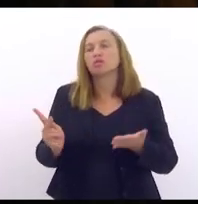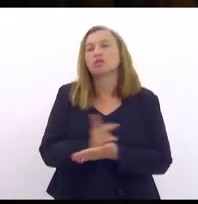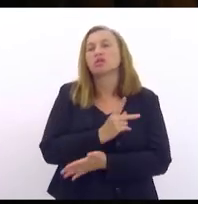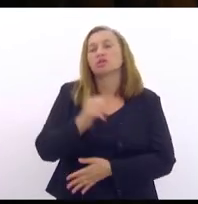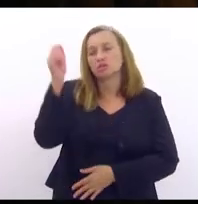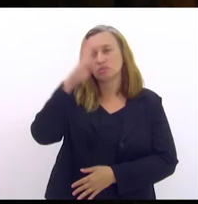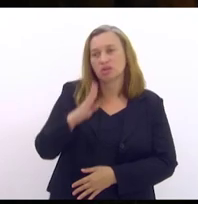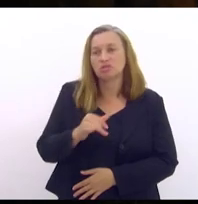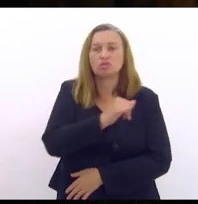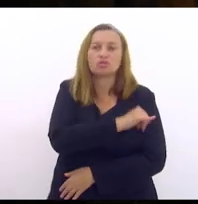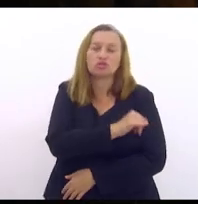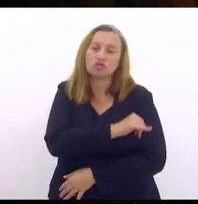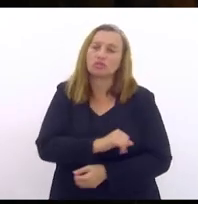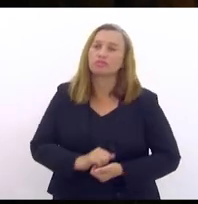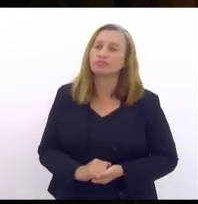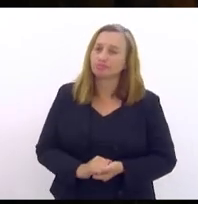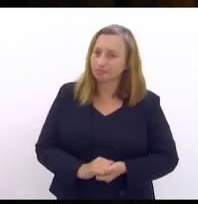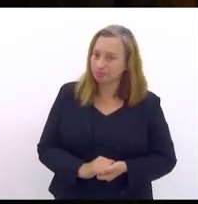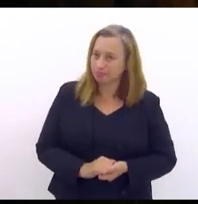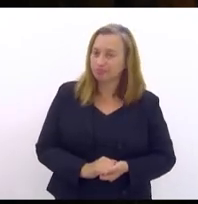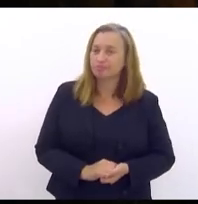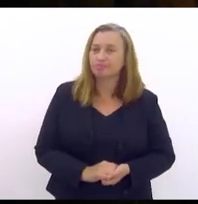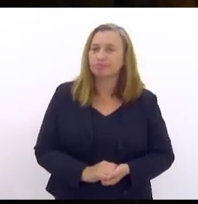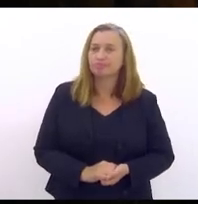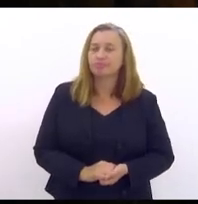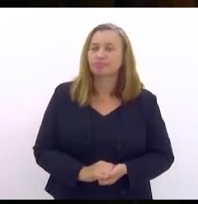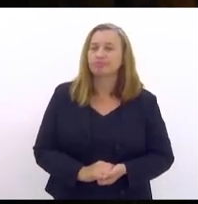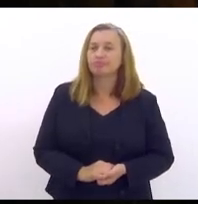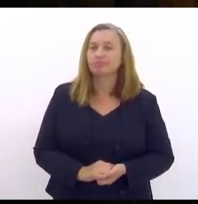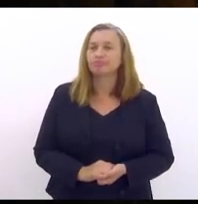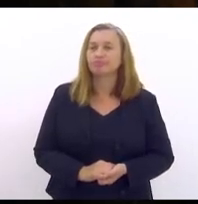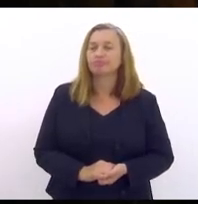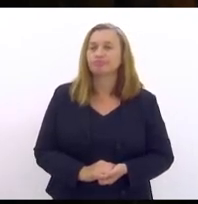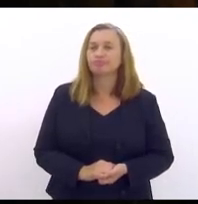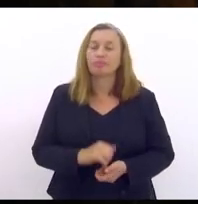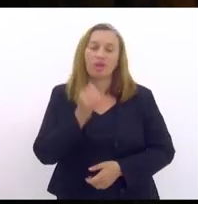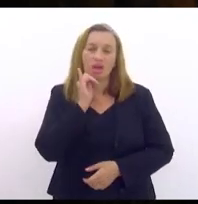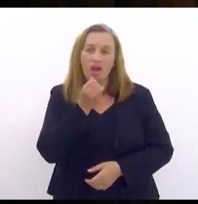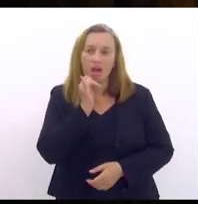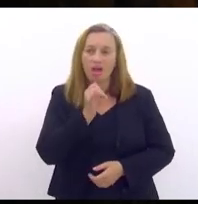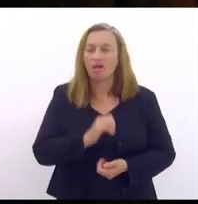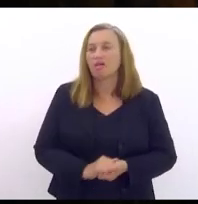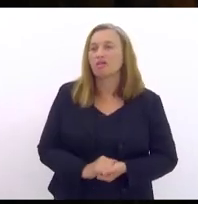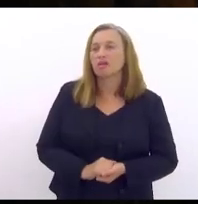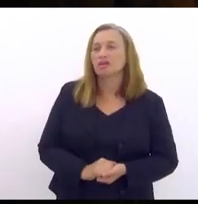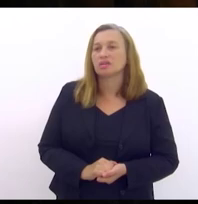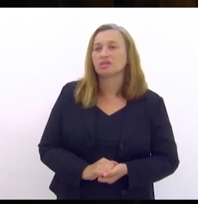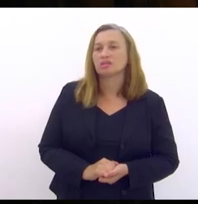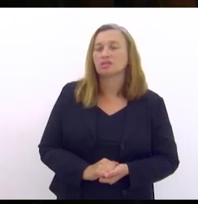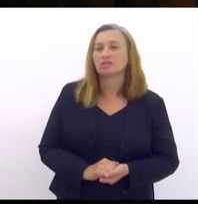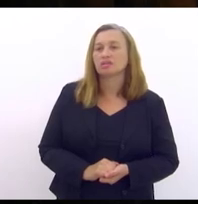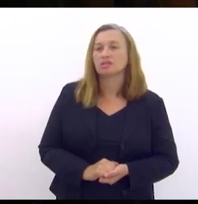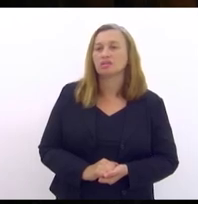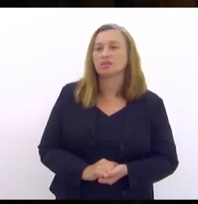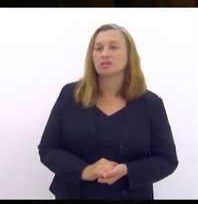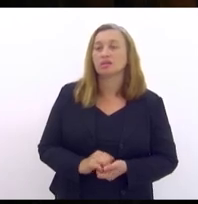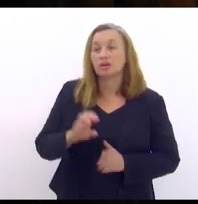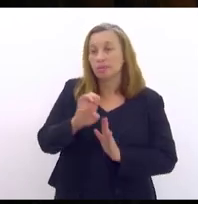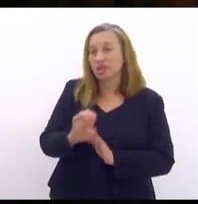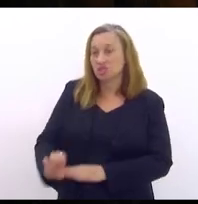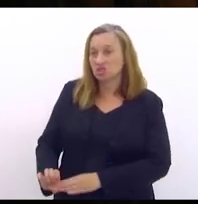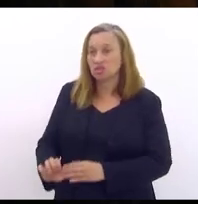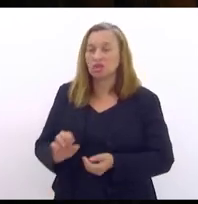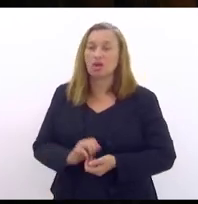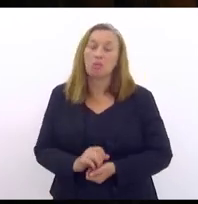Janeiro. Uma massificação dessa narrativa protagonizada pela esquerda de que